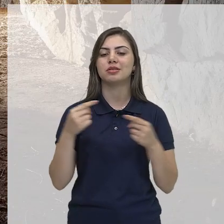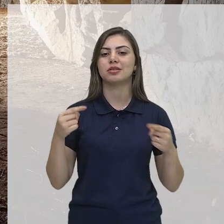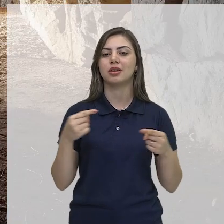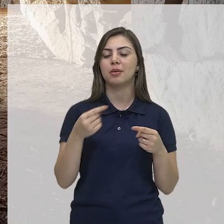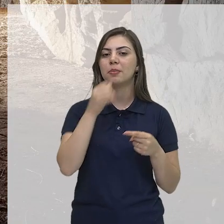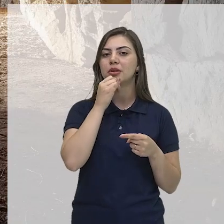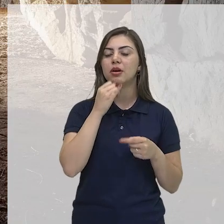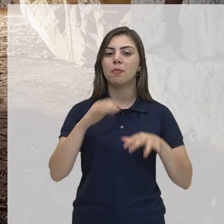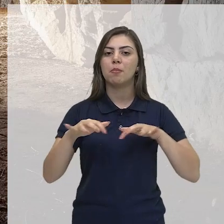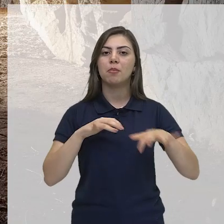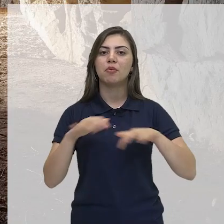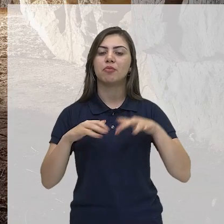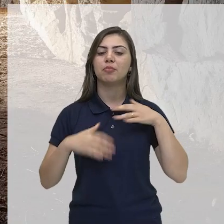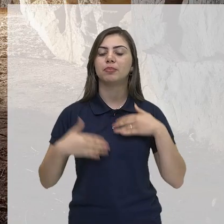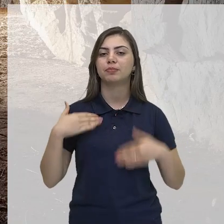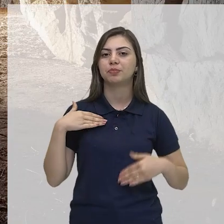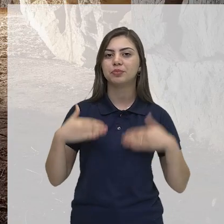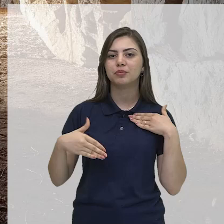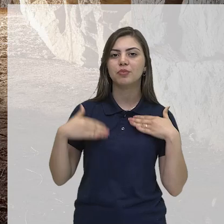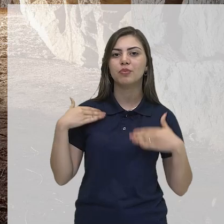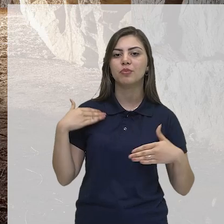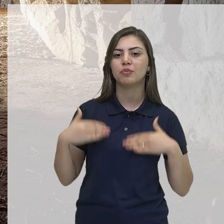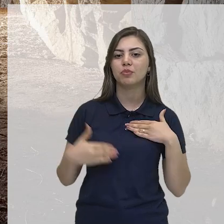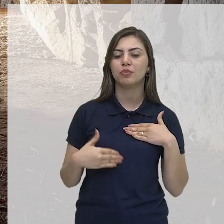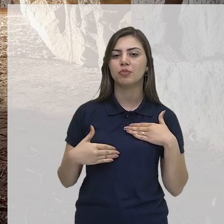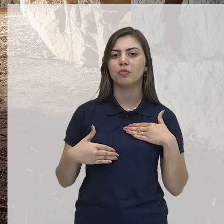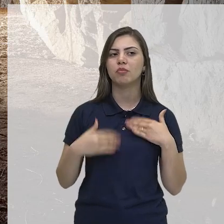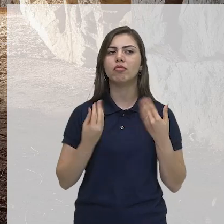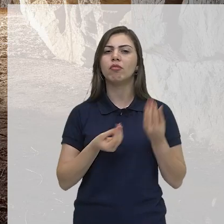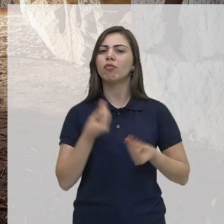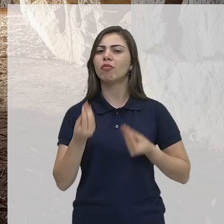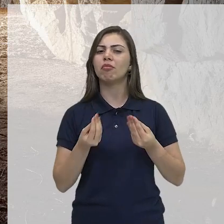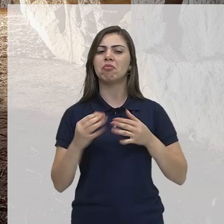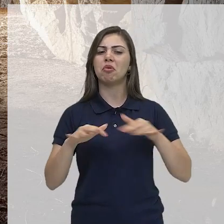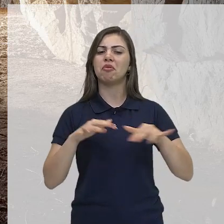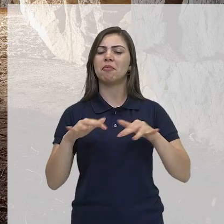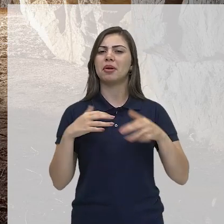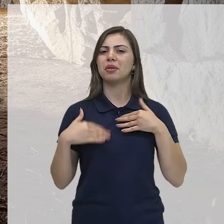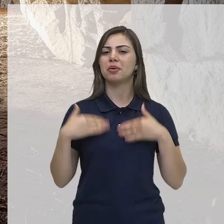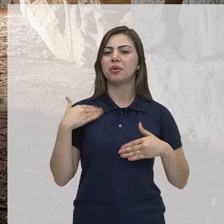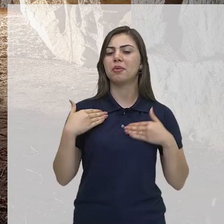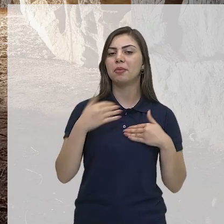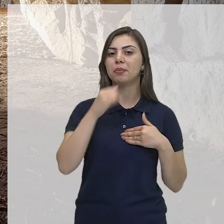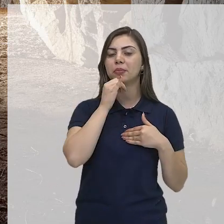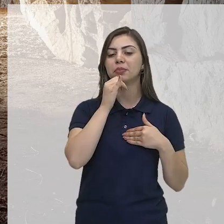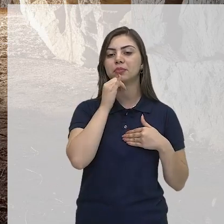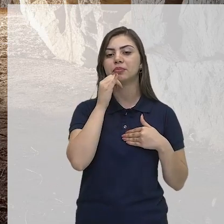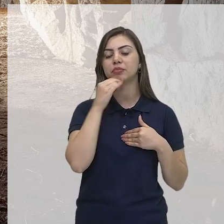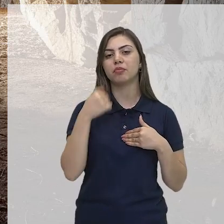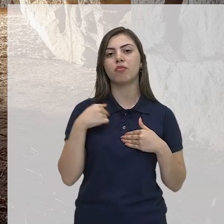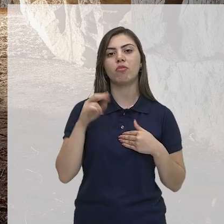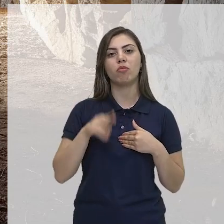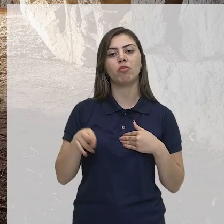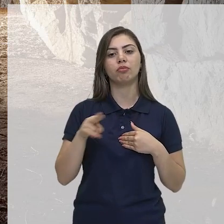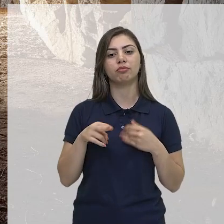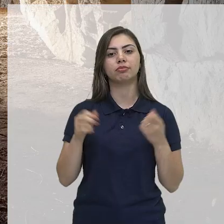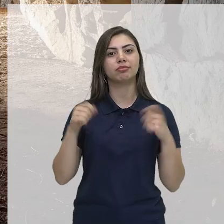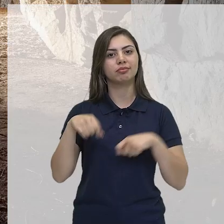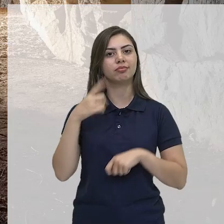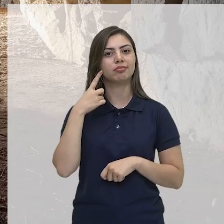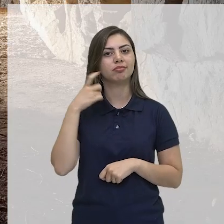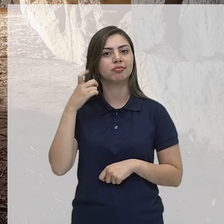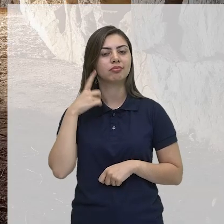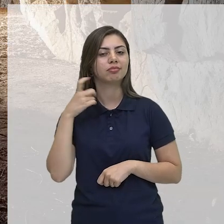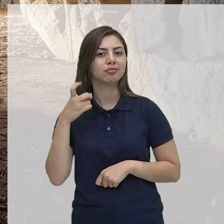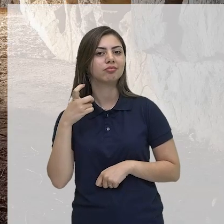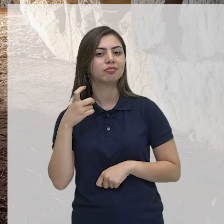por movimento, por percussão corporal. O que é essa percussão corporal, professora? É quando eu utilizo o meu próprio corpo para emitir um